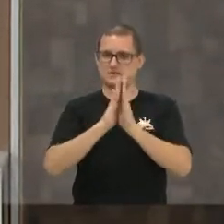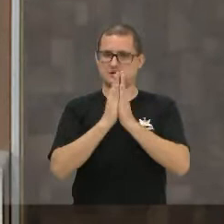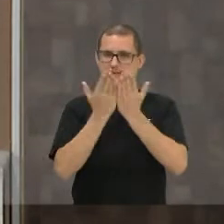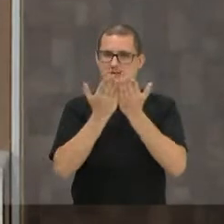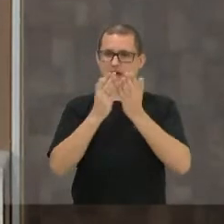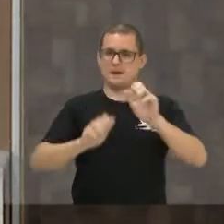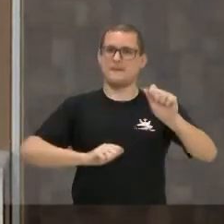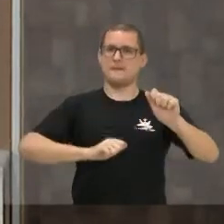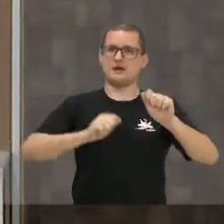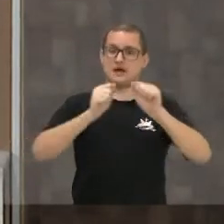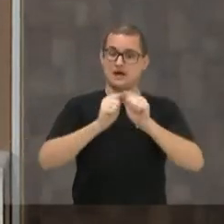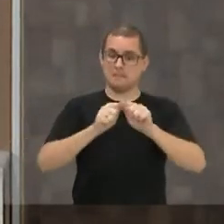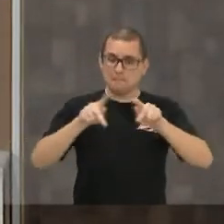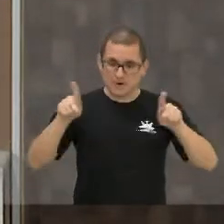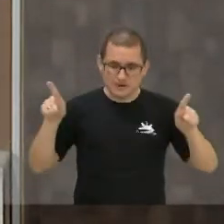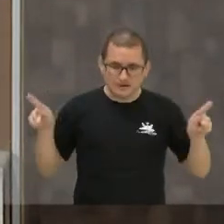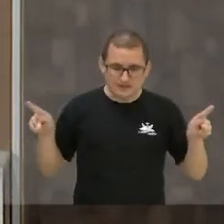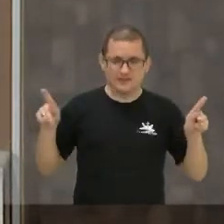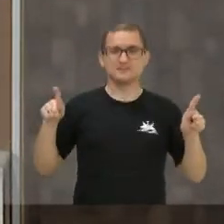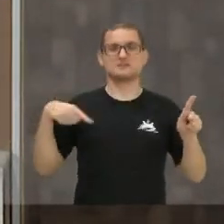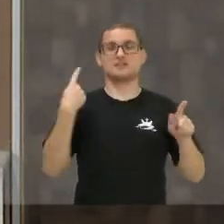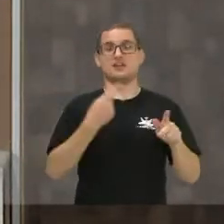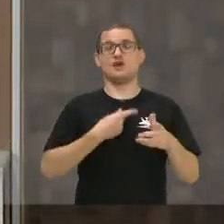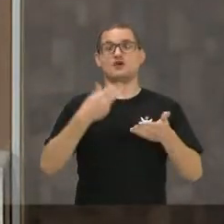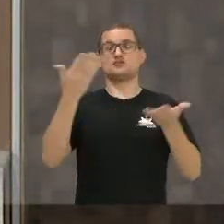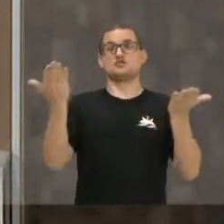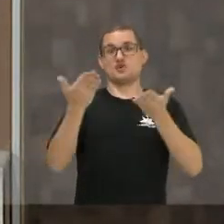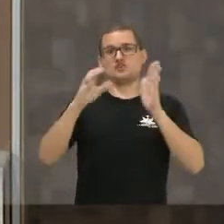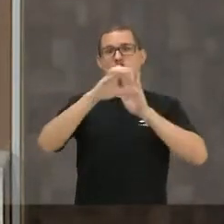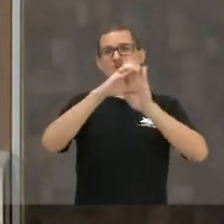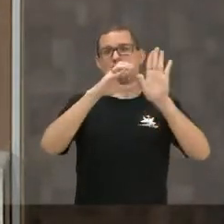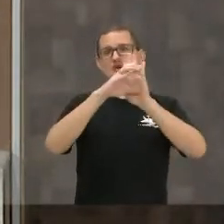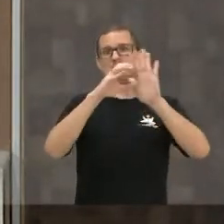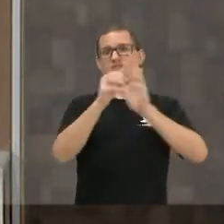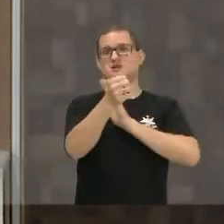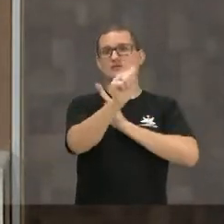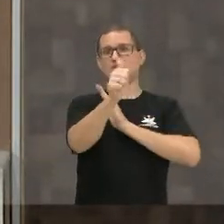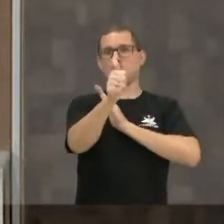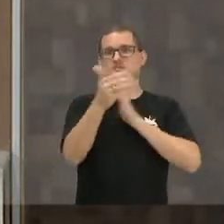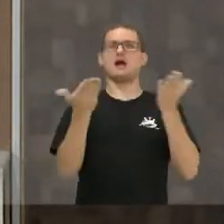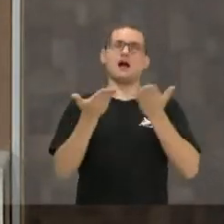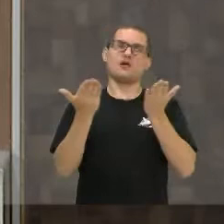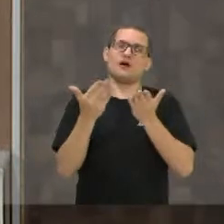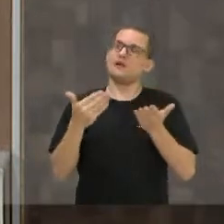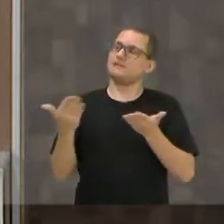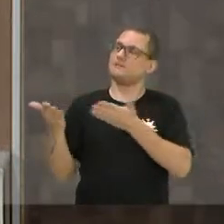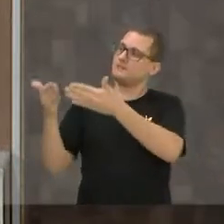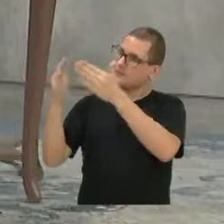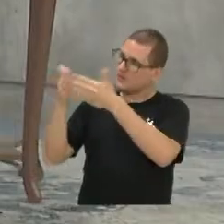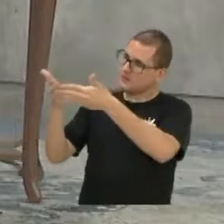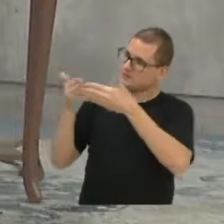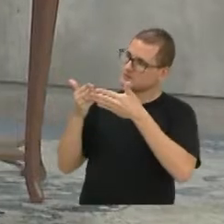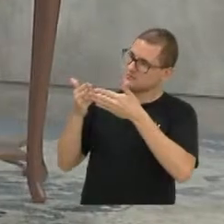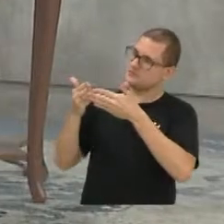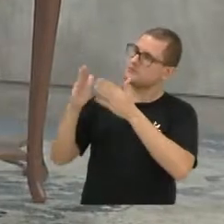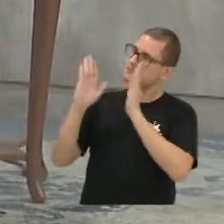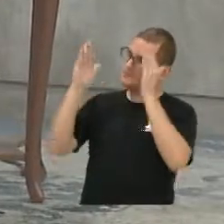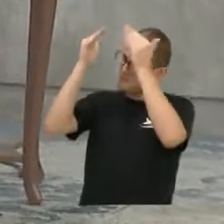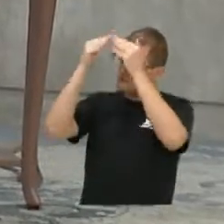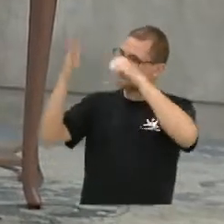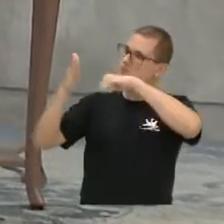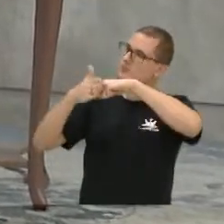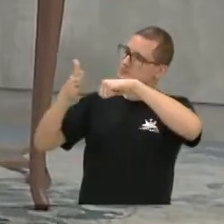apocalipse hoje capítulo 11 e vamos então e eu passo a palavra par o zé antônio perusso